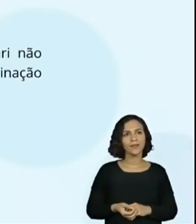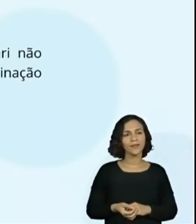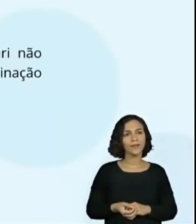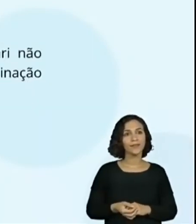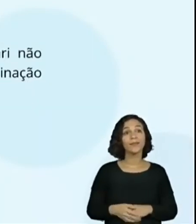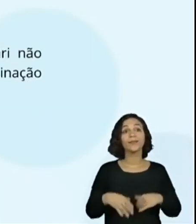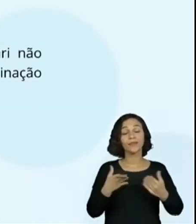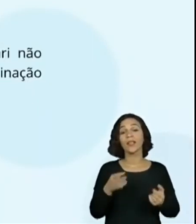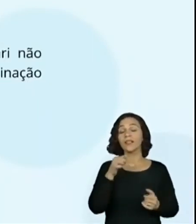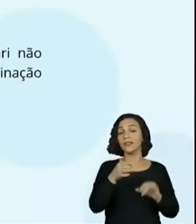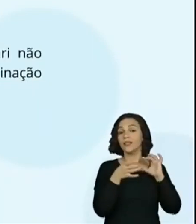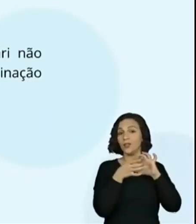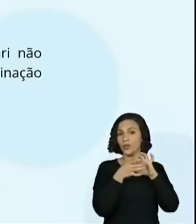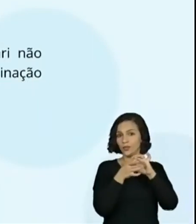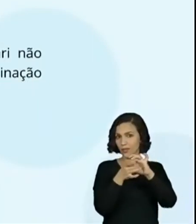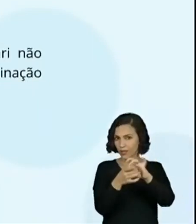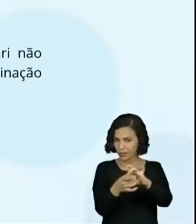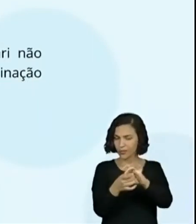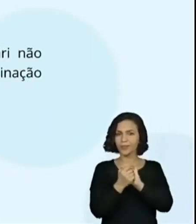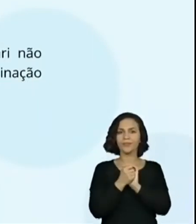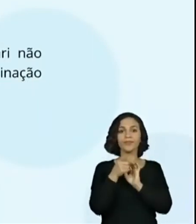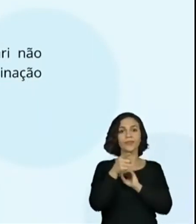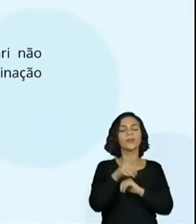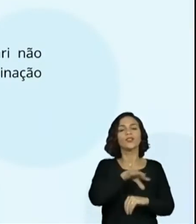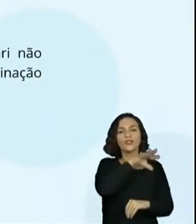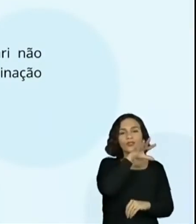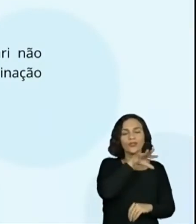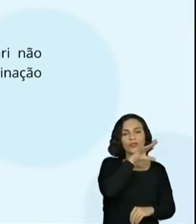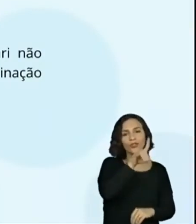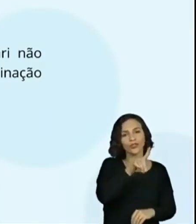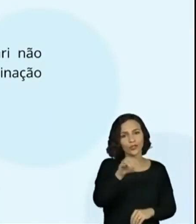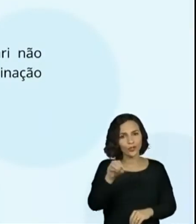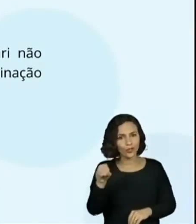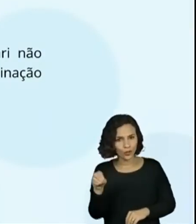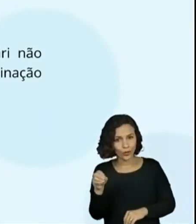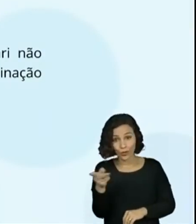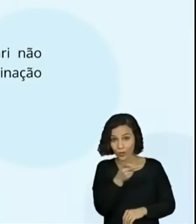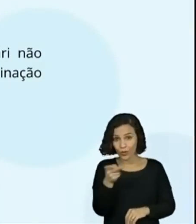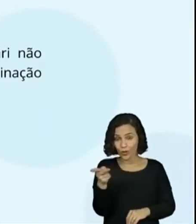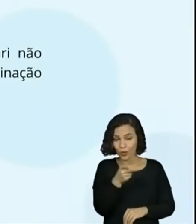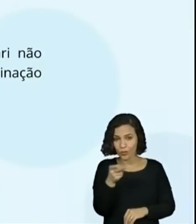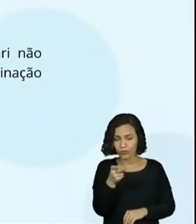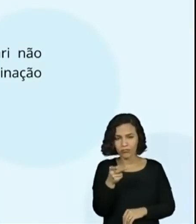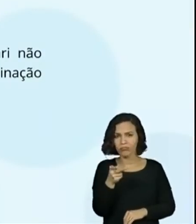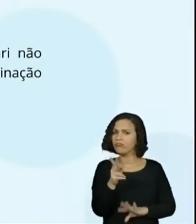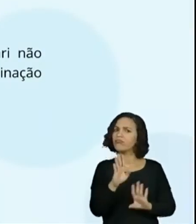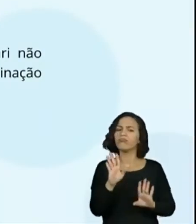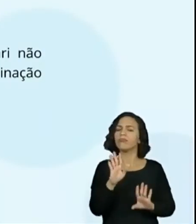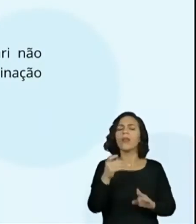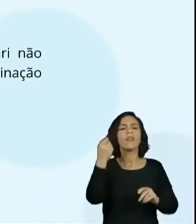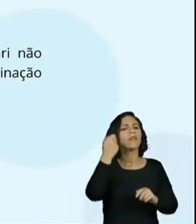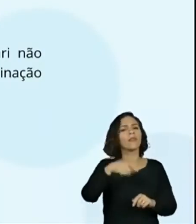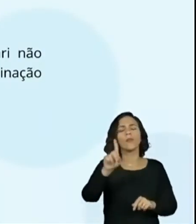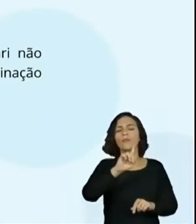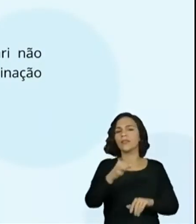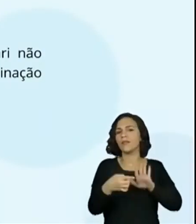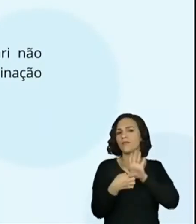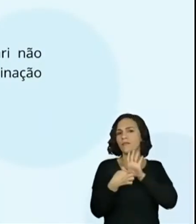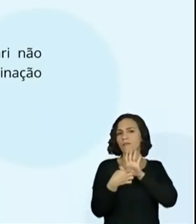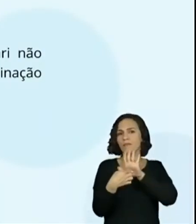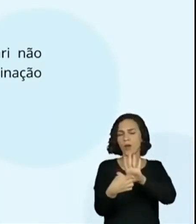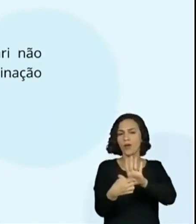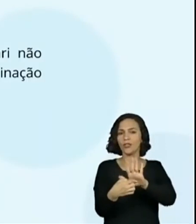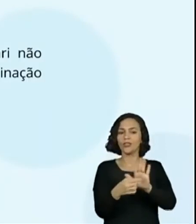Nesse contexto, o zoológico e o Zoo Safari não exigirão a apresentação